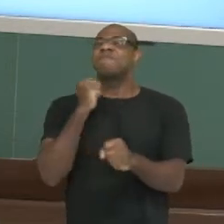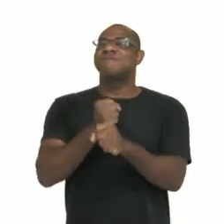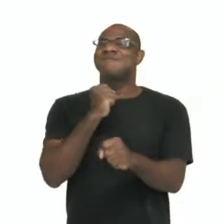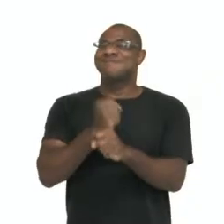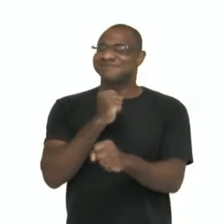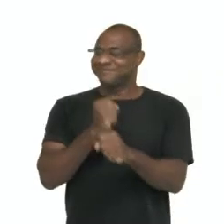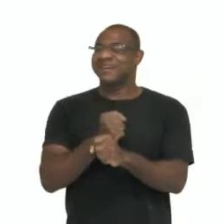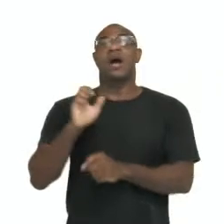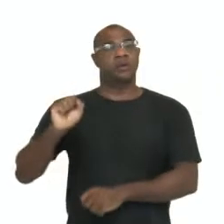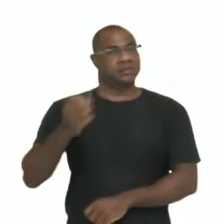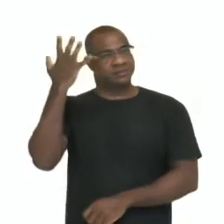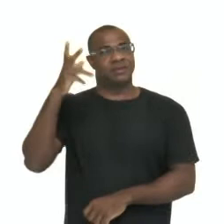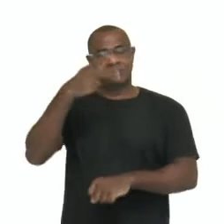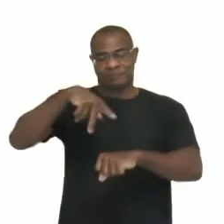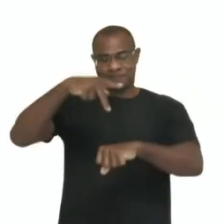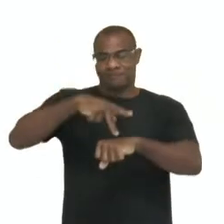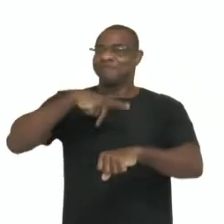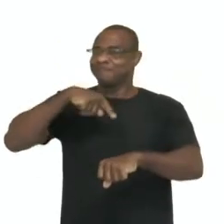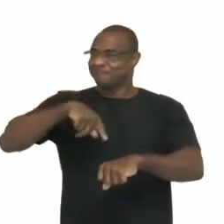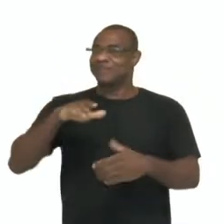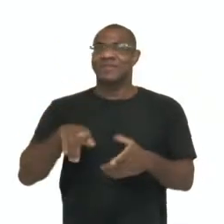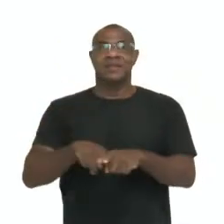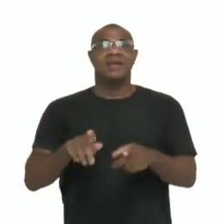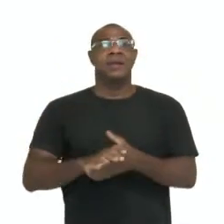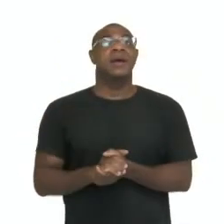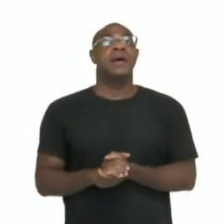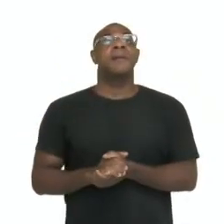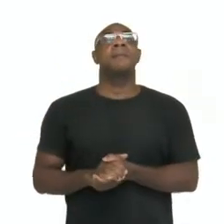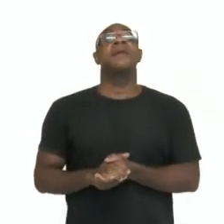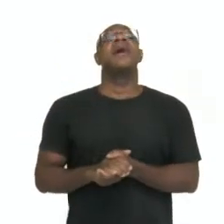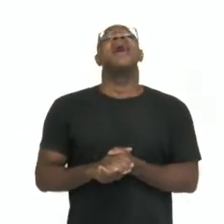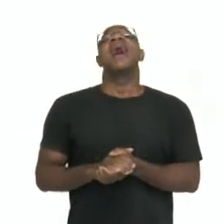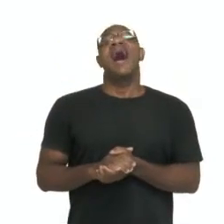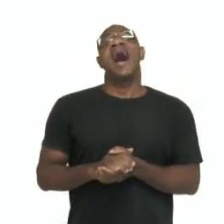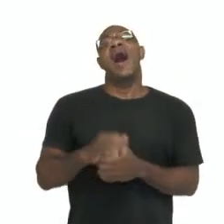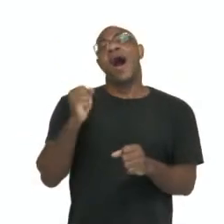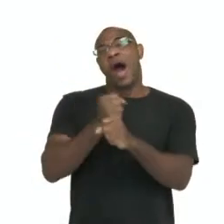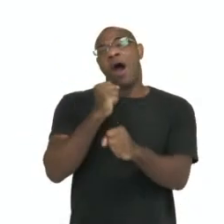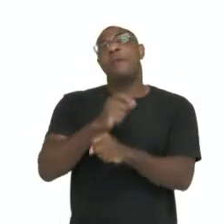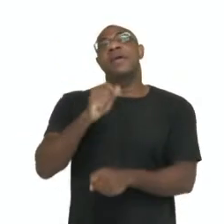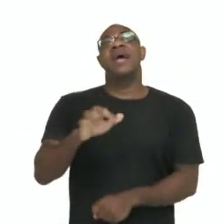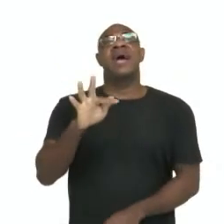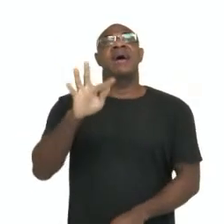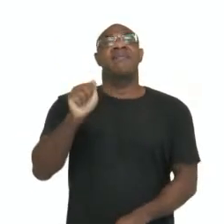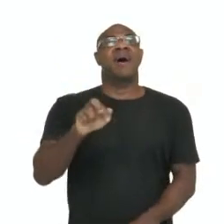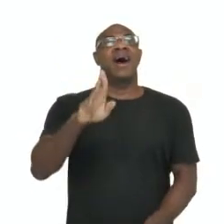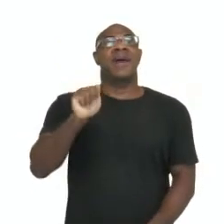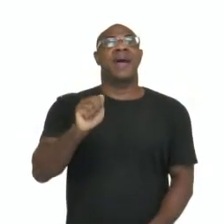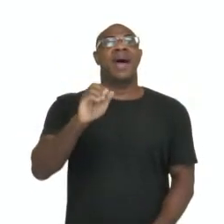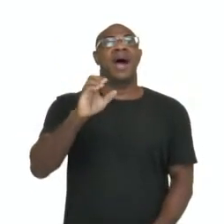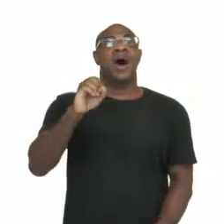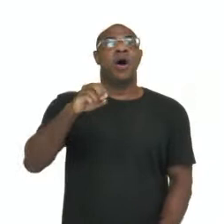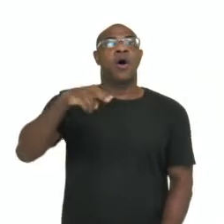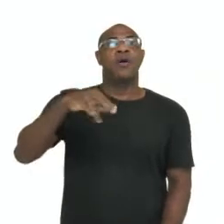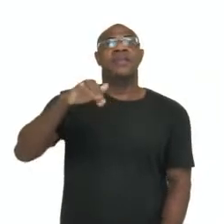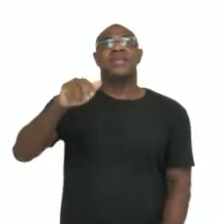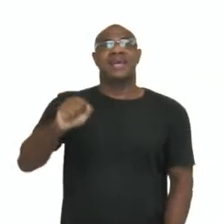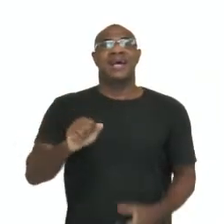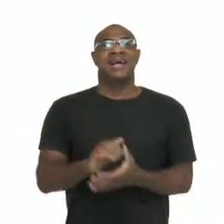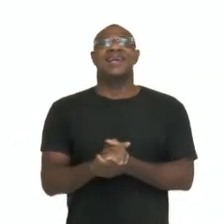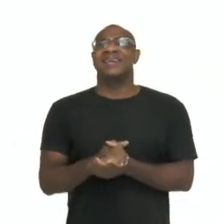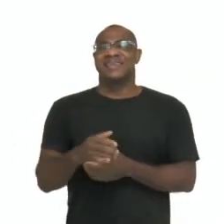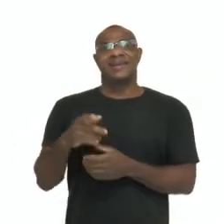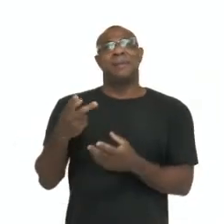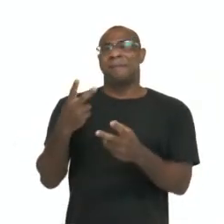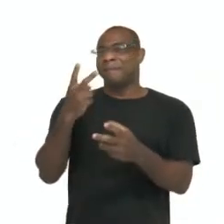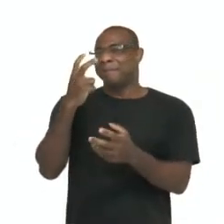acontecendo pelo país, as chamadas obras faraônicas, que fazem referência ao faraó, a ideia das grandes pirâmides,